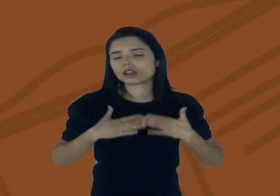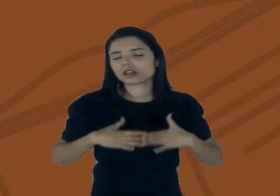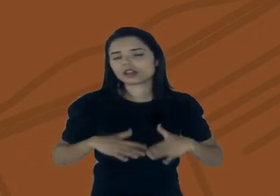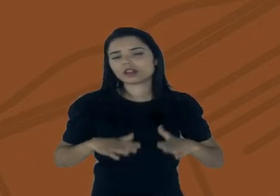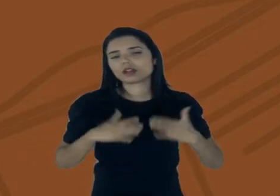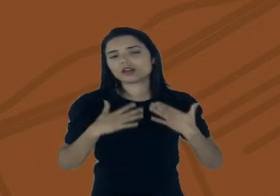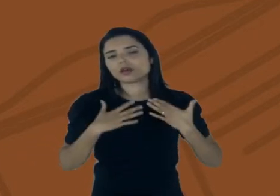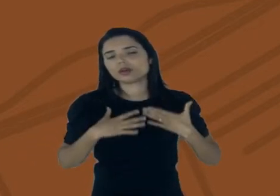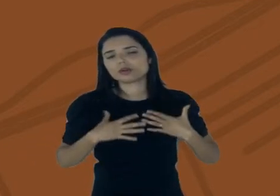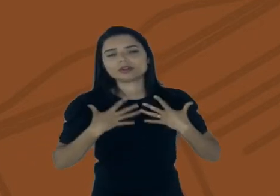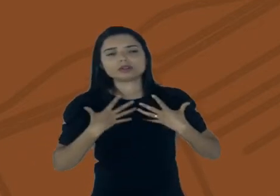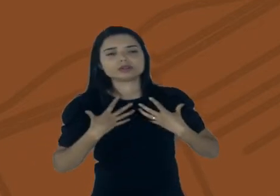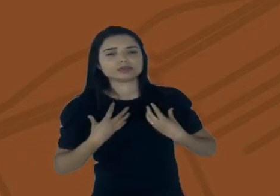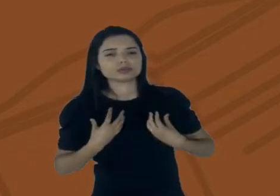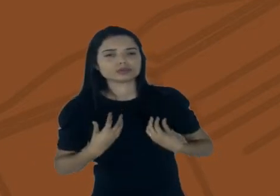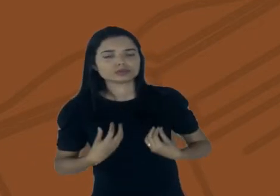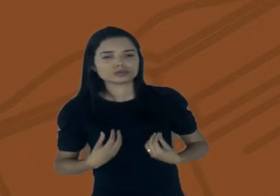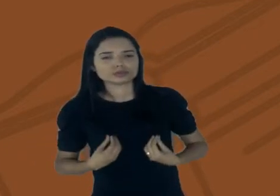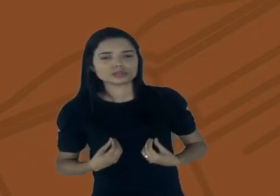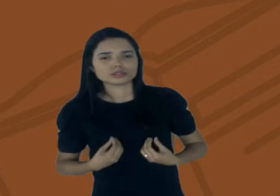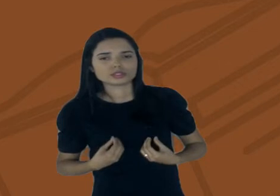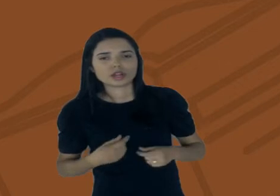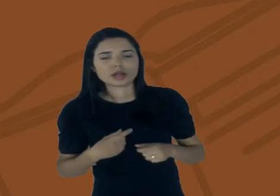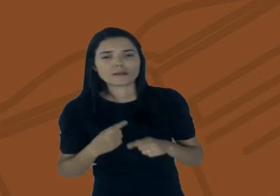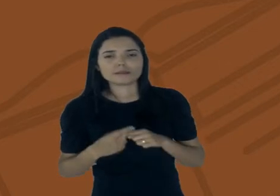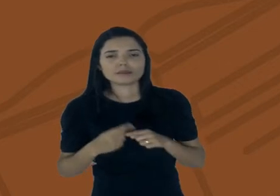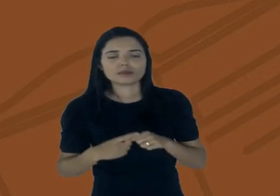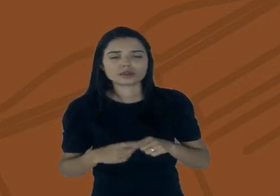de tensão durante a nossa vida diária.